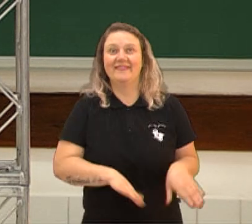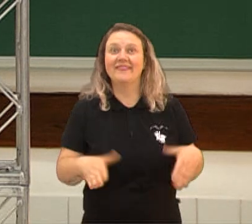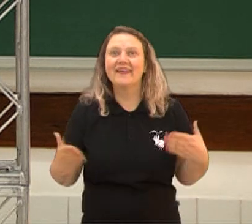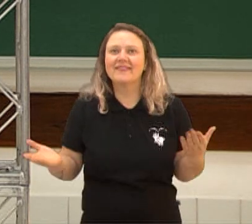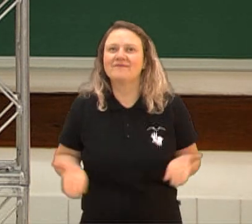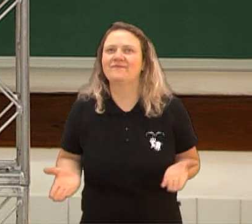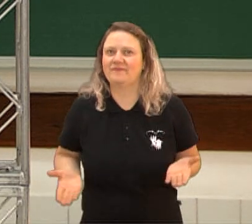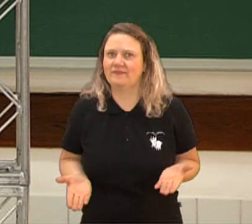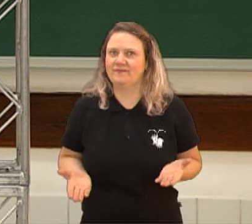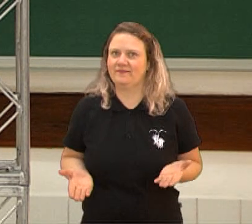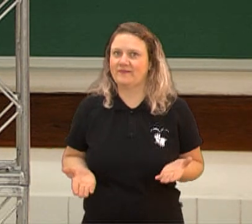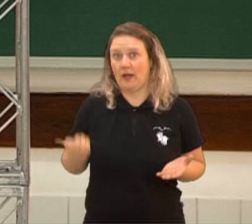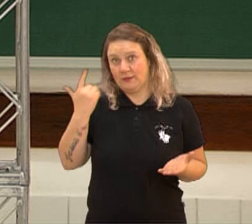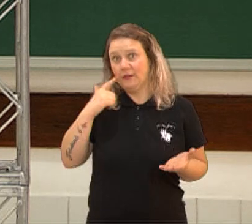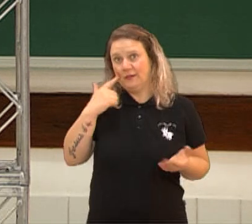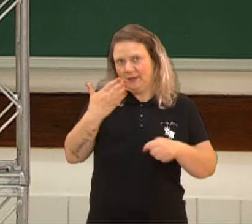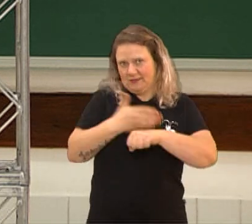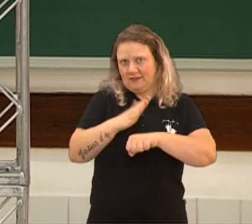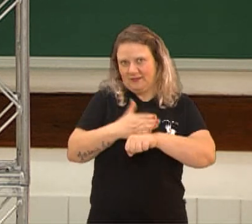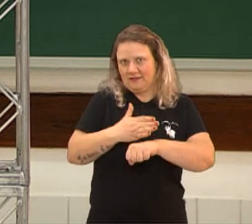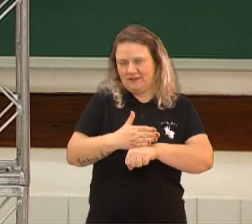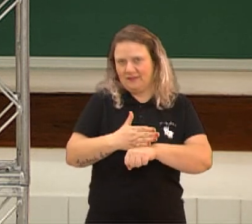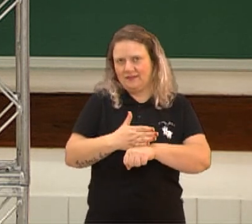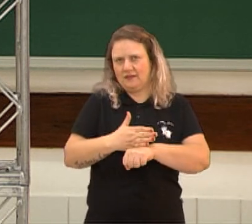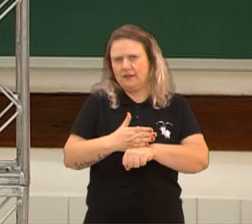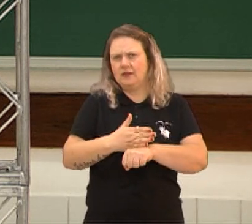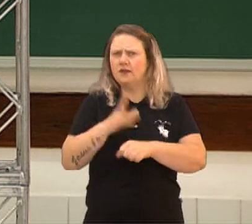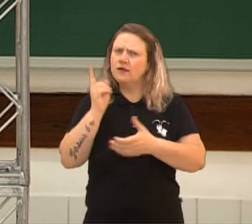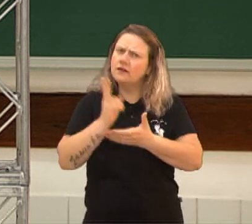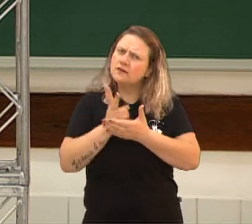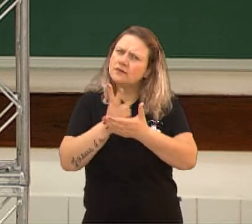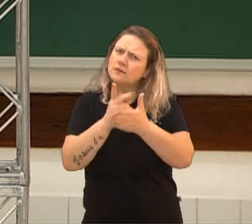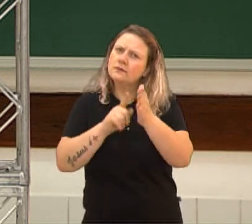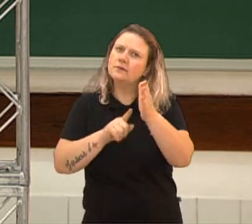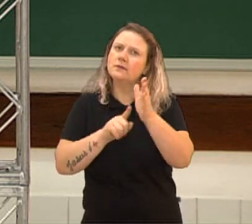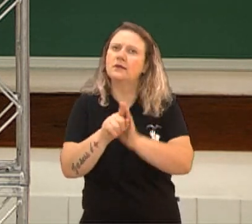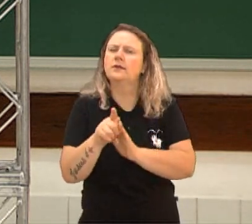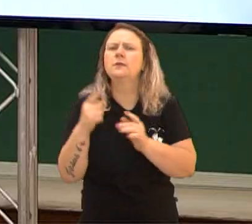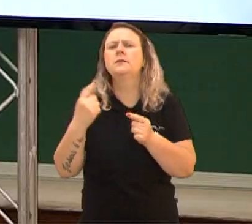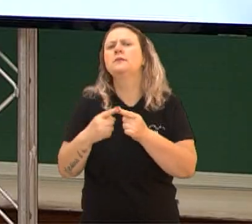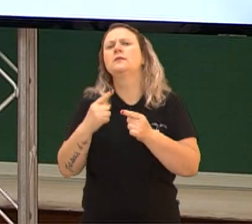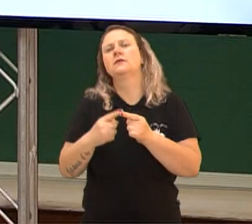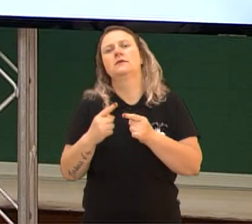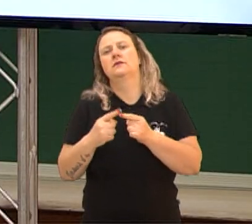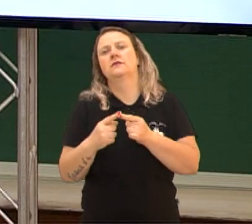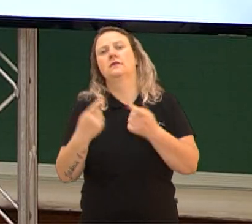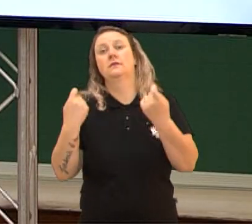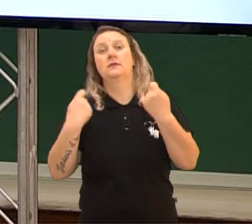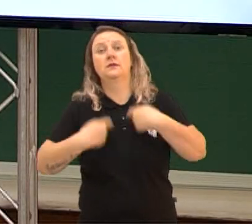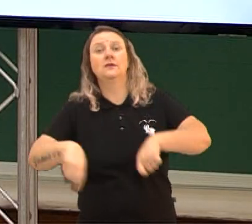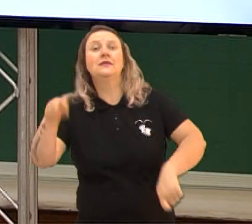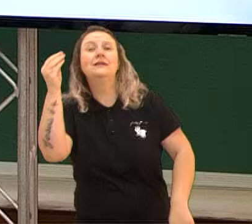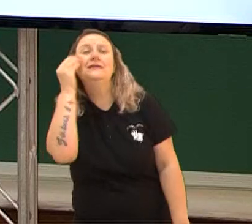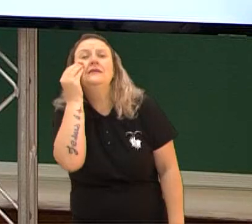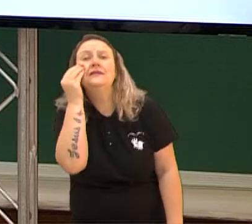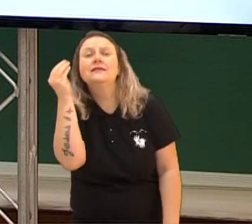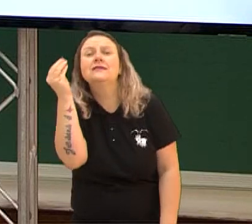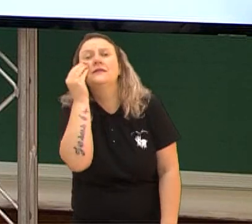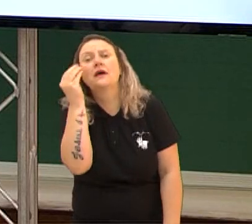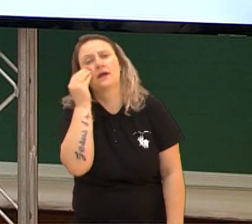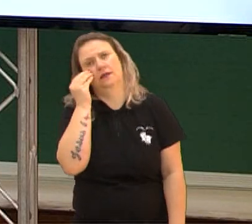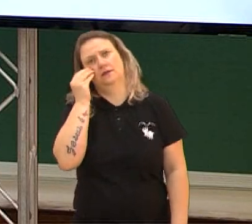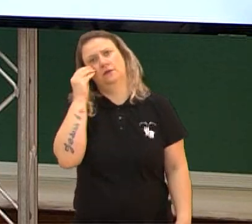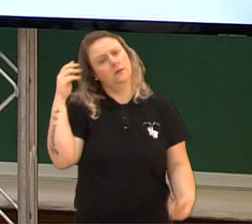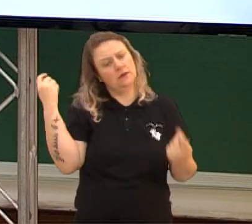E aí, pessoal, conseguiram fazer? Eu sempre pergunto isso, por quê? Porque você tem que ter tentado, no mínimo ter